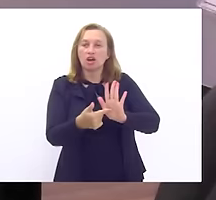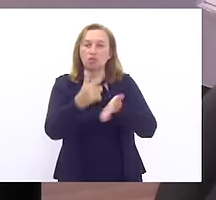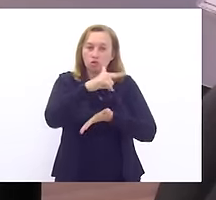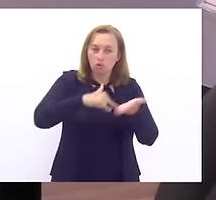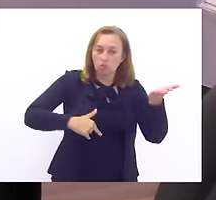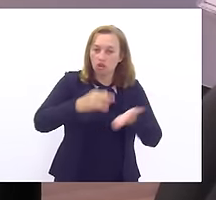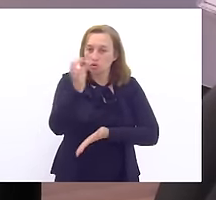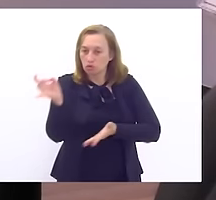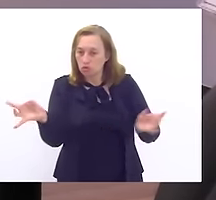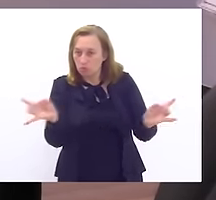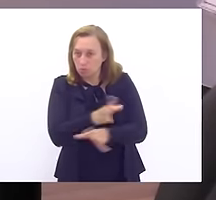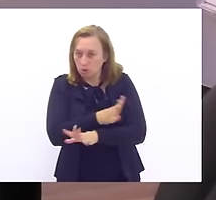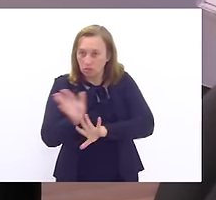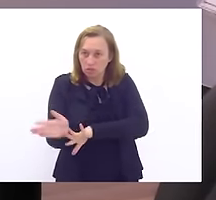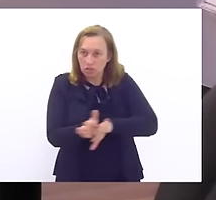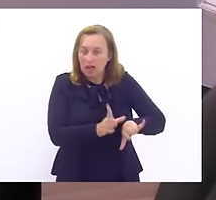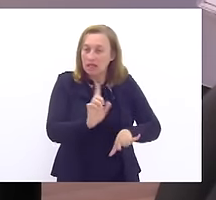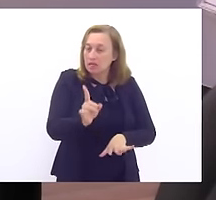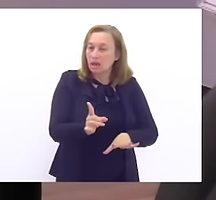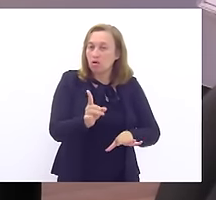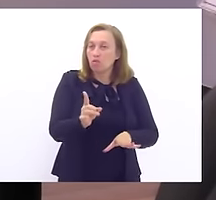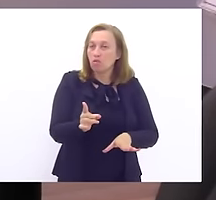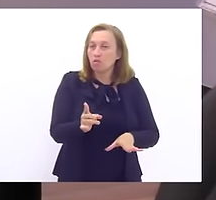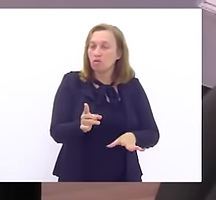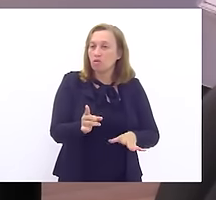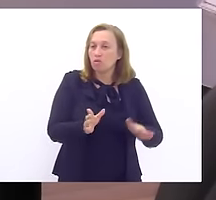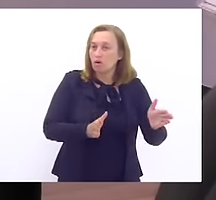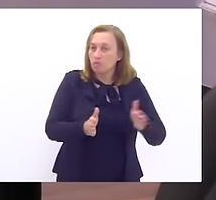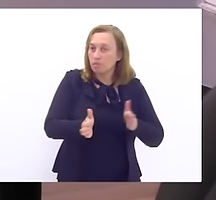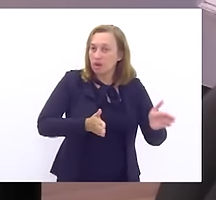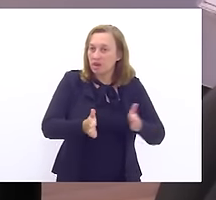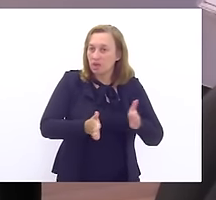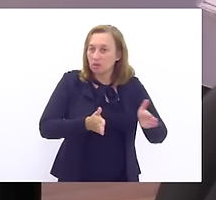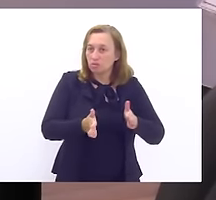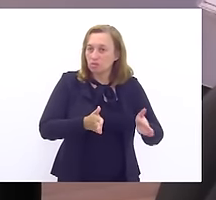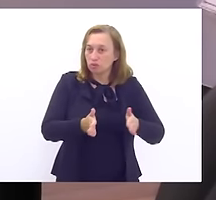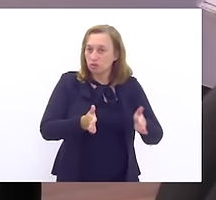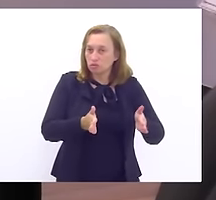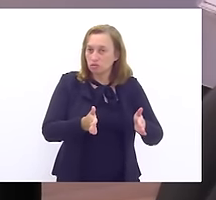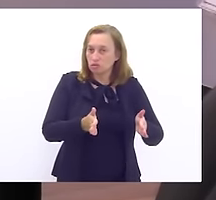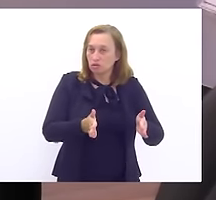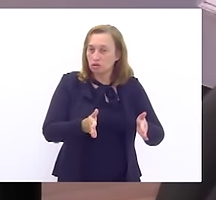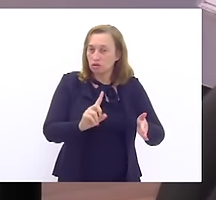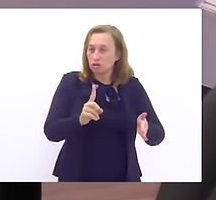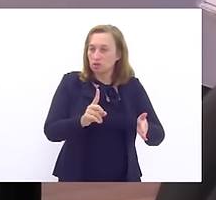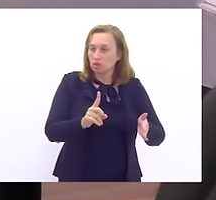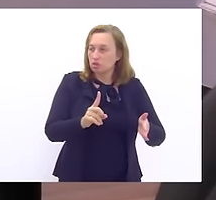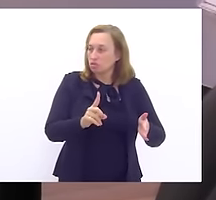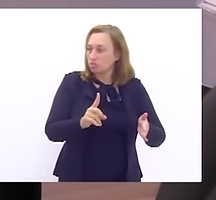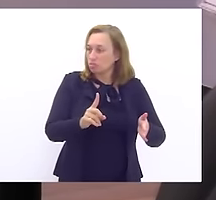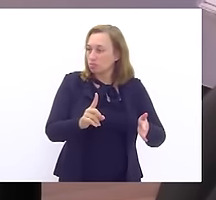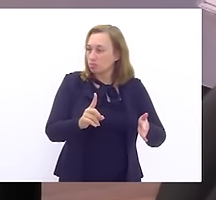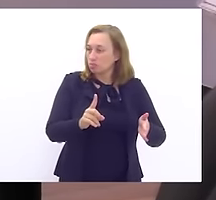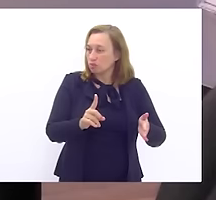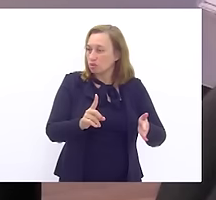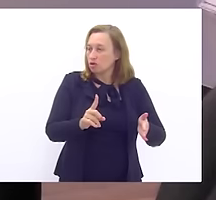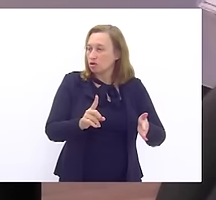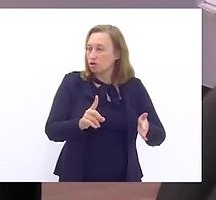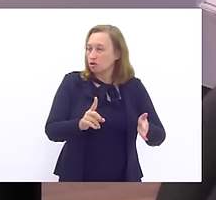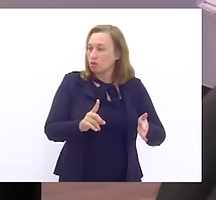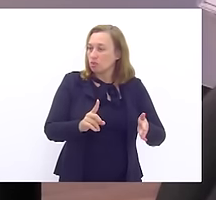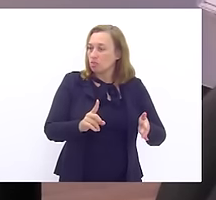que é a Aliás não venceu ainda hoje até 30 de setembro todo licenciamento 22 ainda está em dia